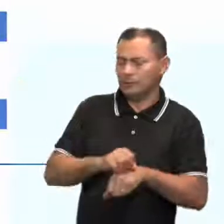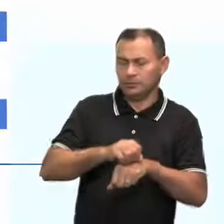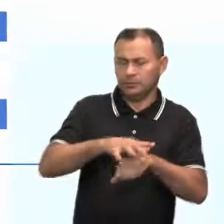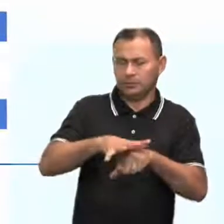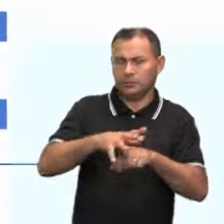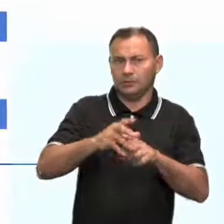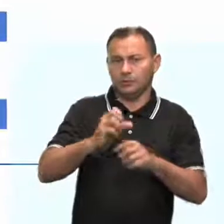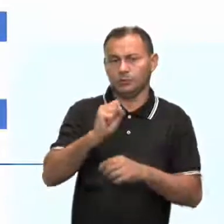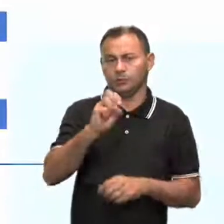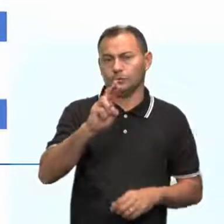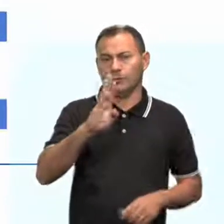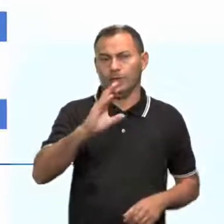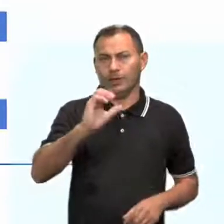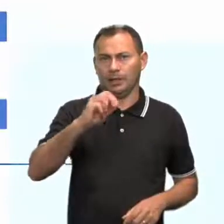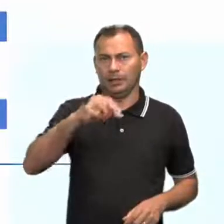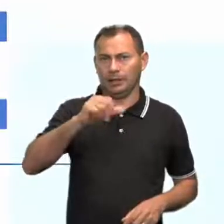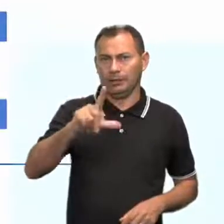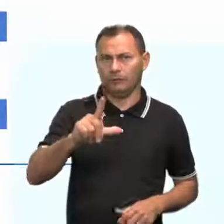subcanal.